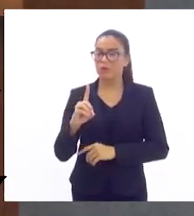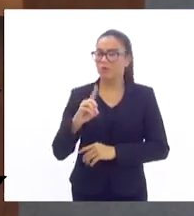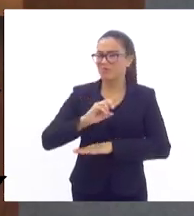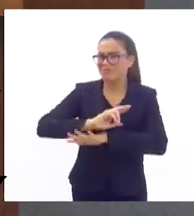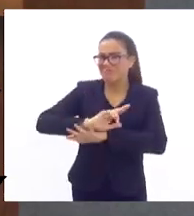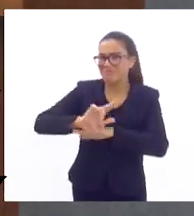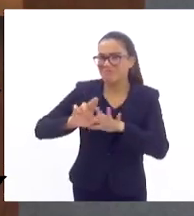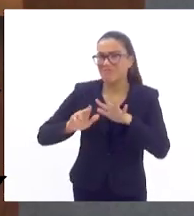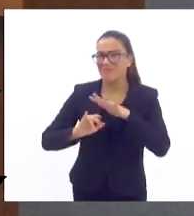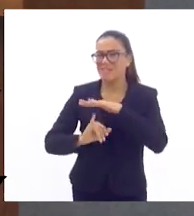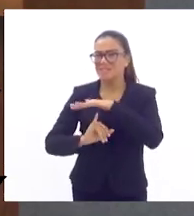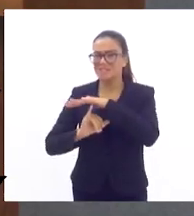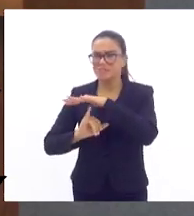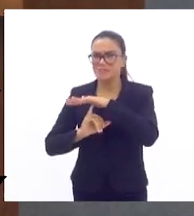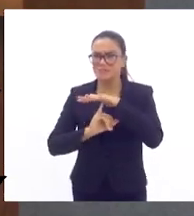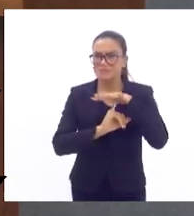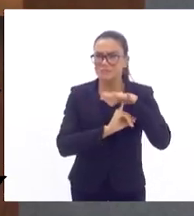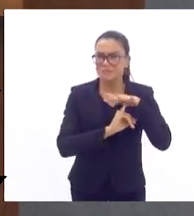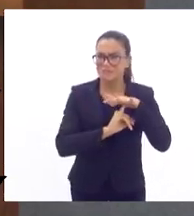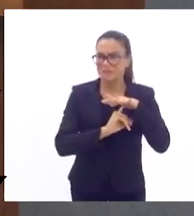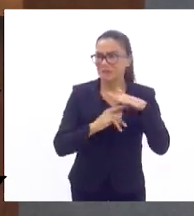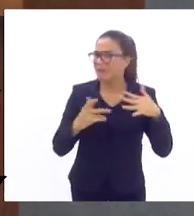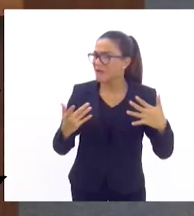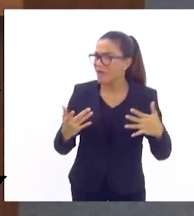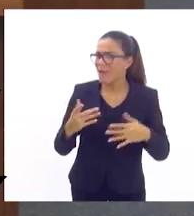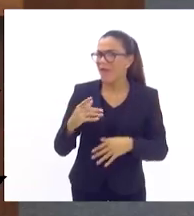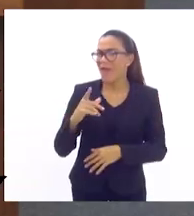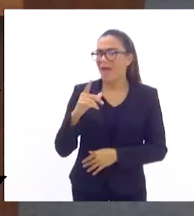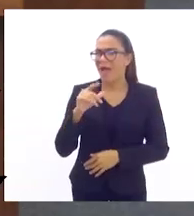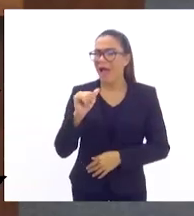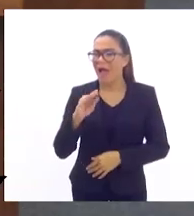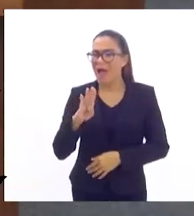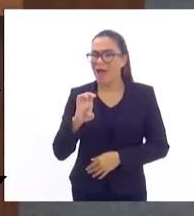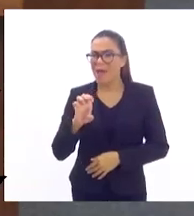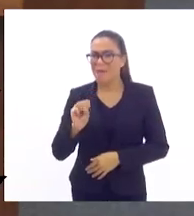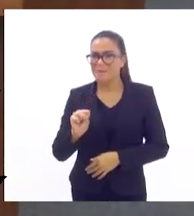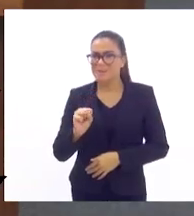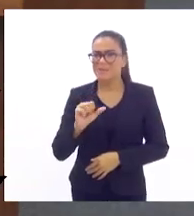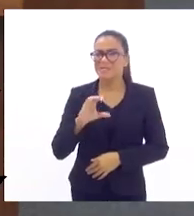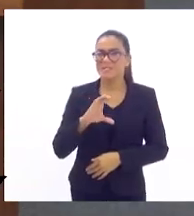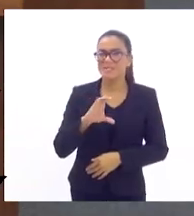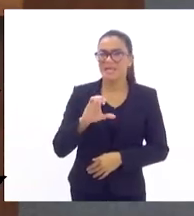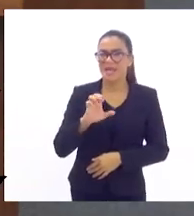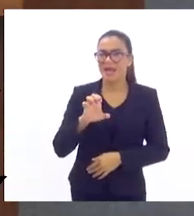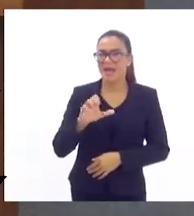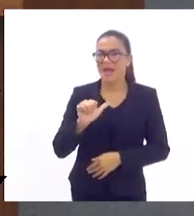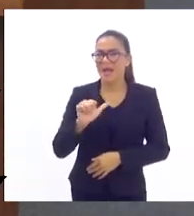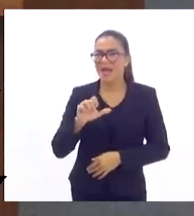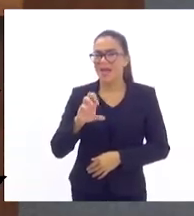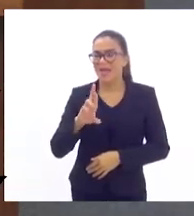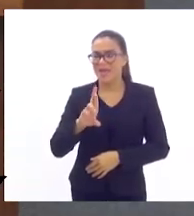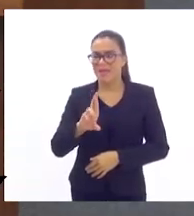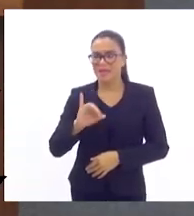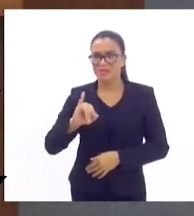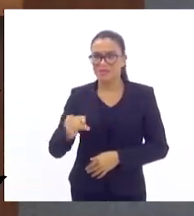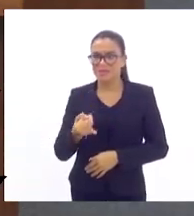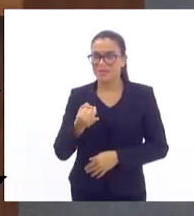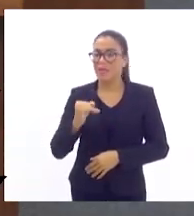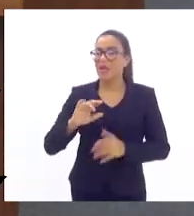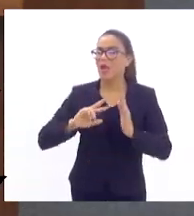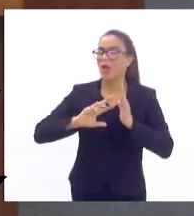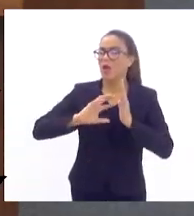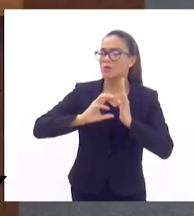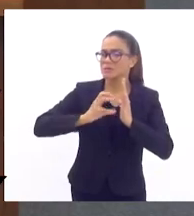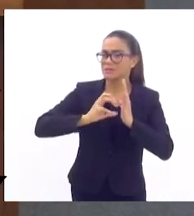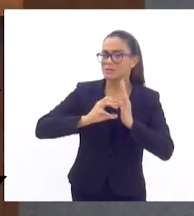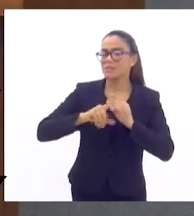entidades, cabe citar aqui as entidades, é a ABS, é a CEAERJ, é a Fiocruz, é o Sindicato dos